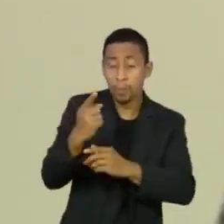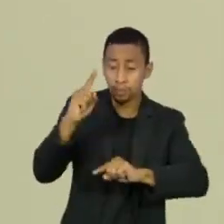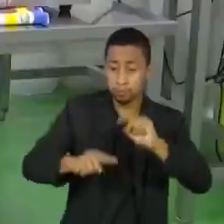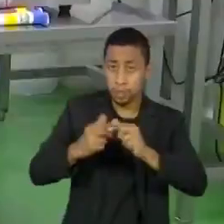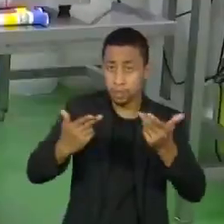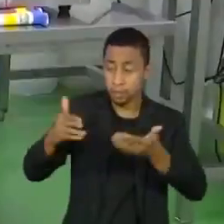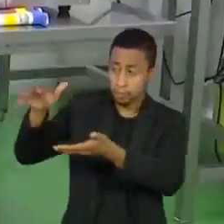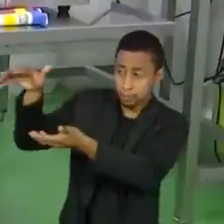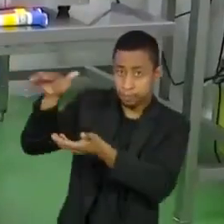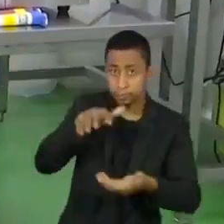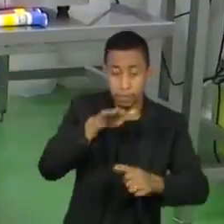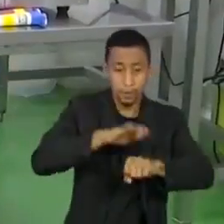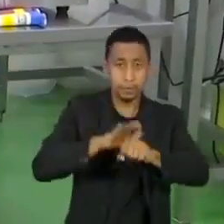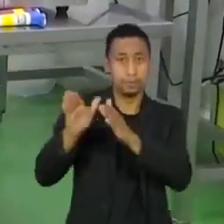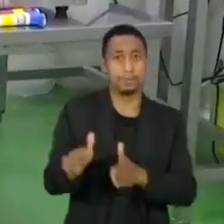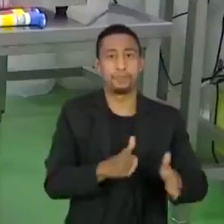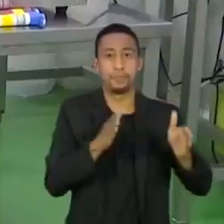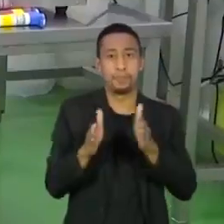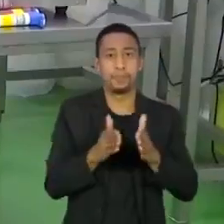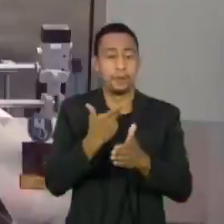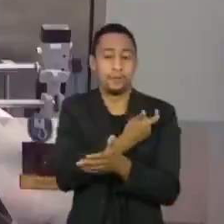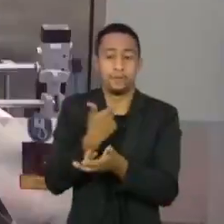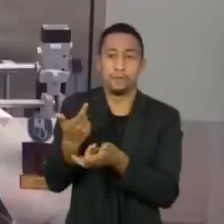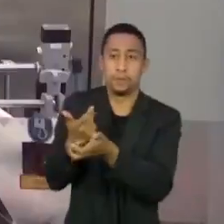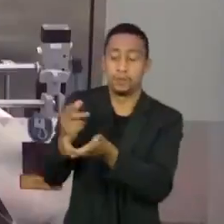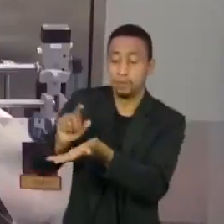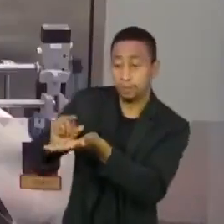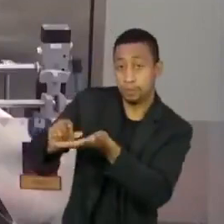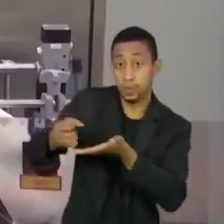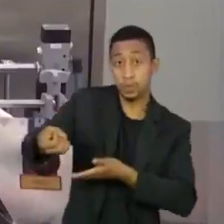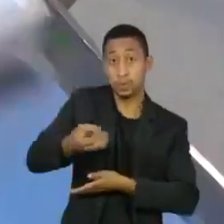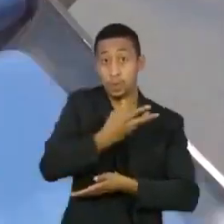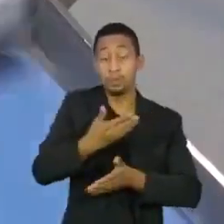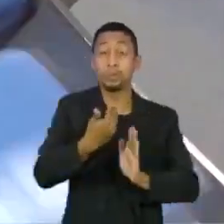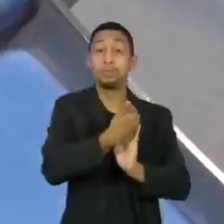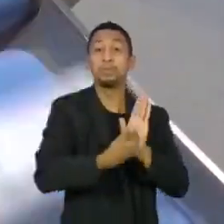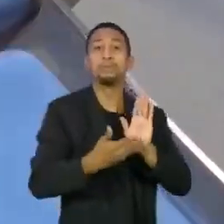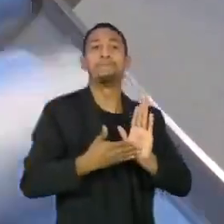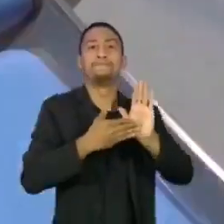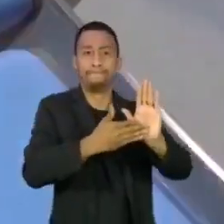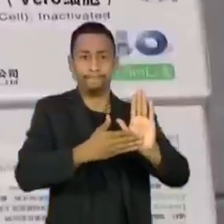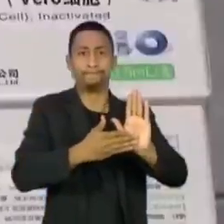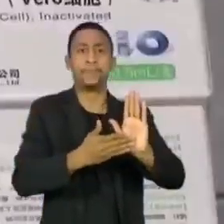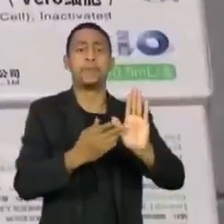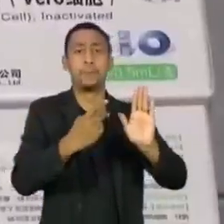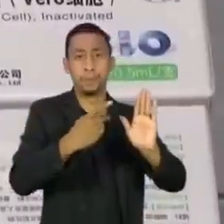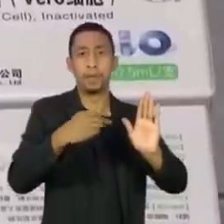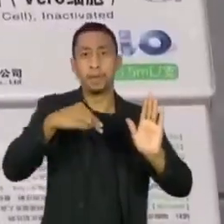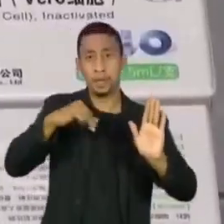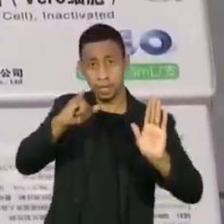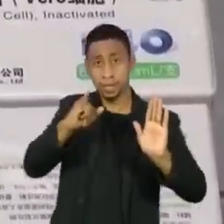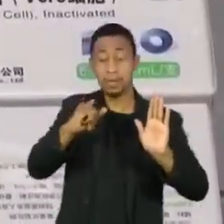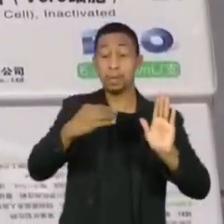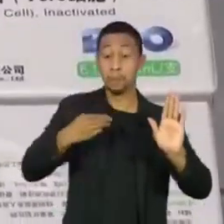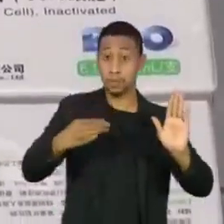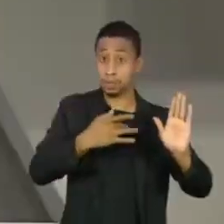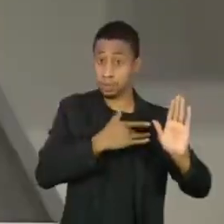de novas doses livre Pacheco querem confirmar o cronograma que foi apresentado por representantes do ministério na semana